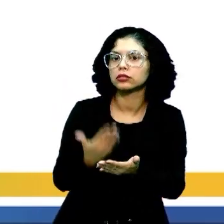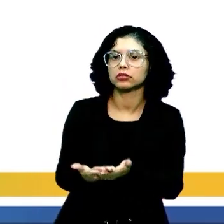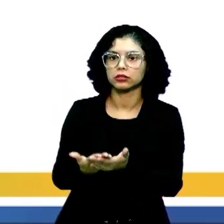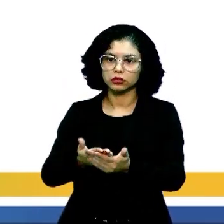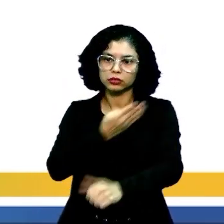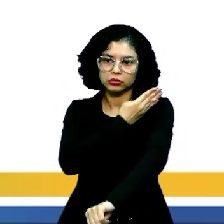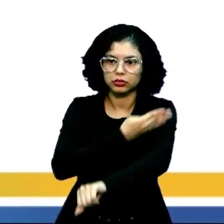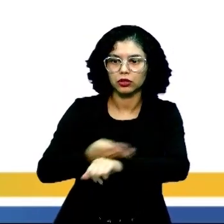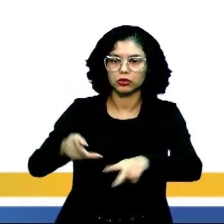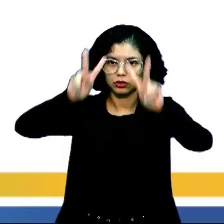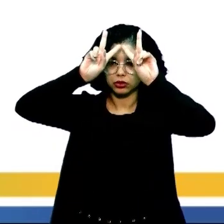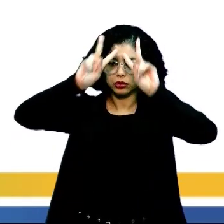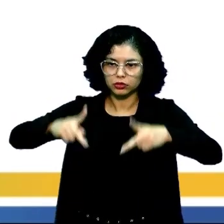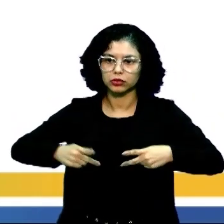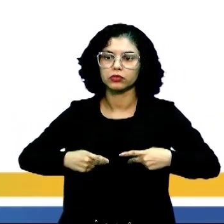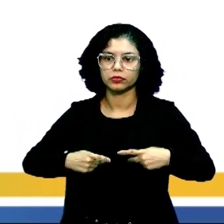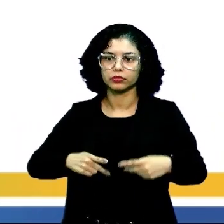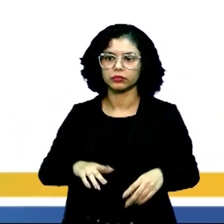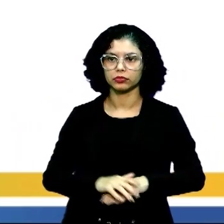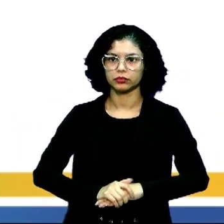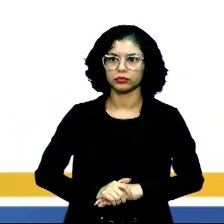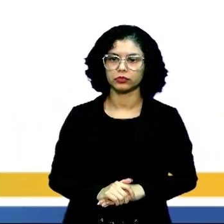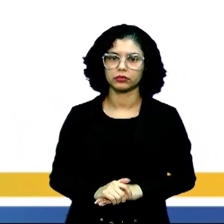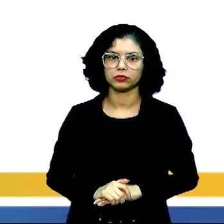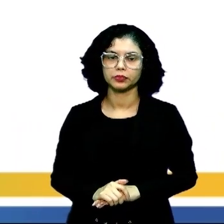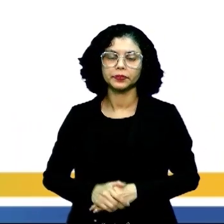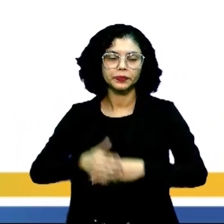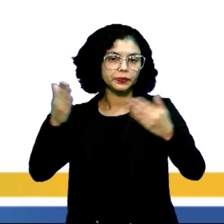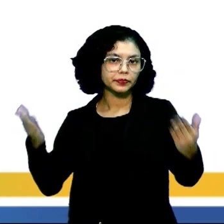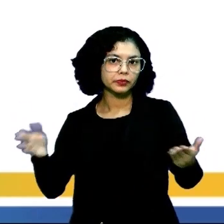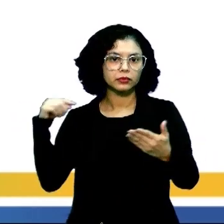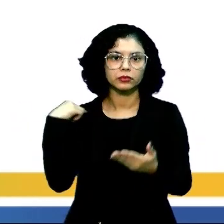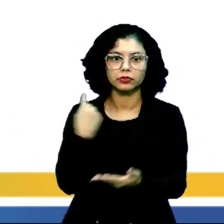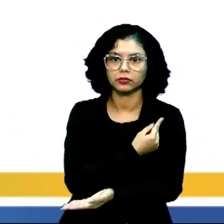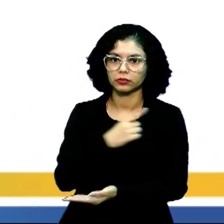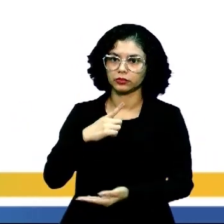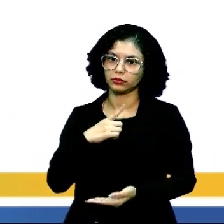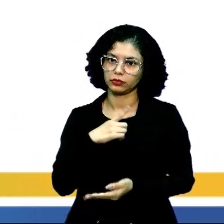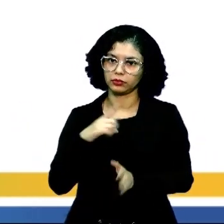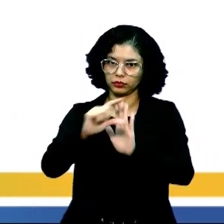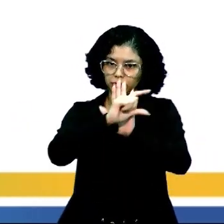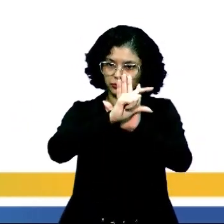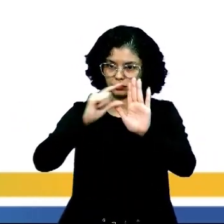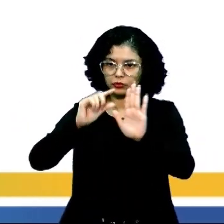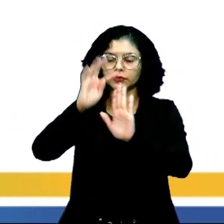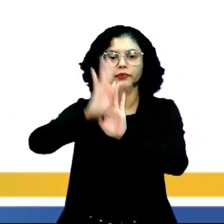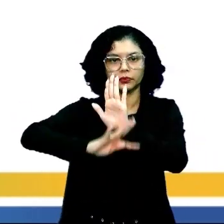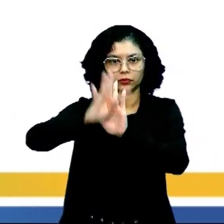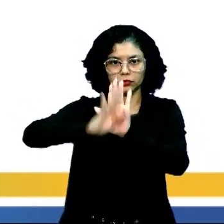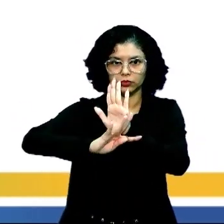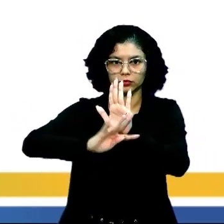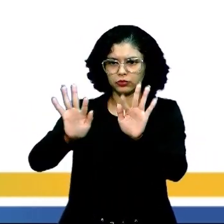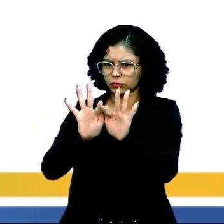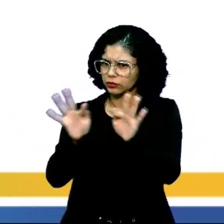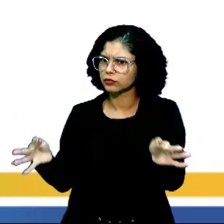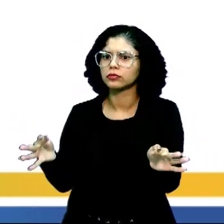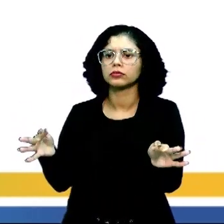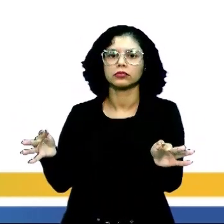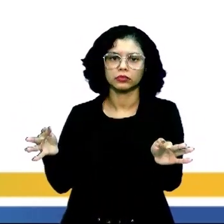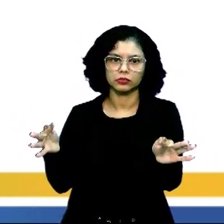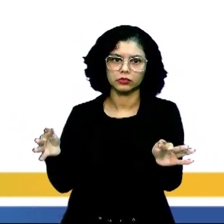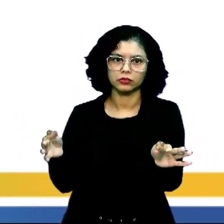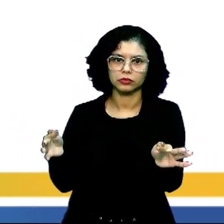artes, nas crenças e costumes humanos. Ou seja, nós temos no enunciado da questão simplesmente